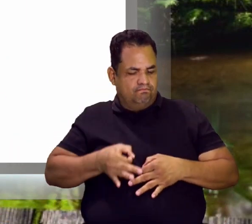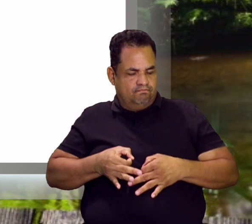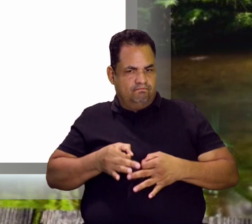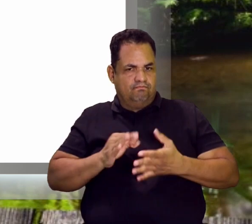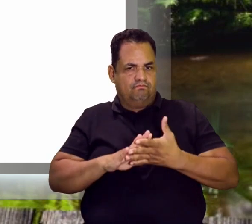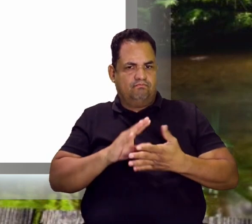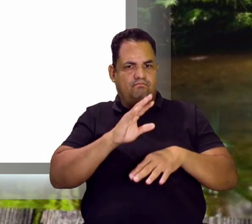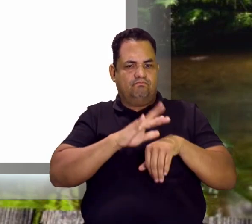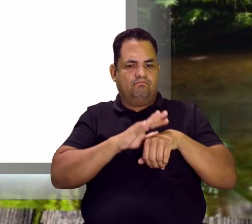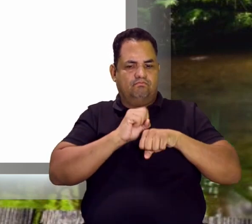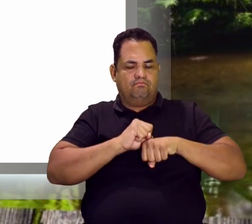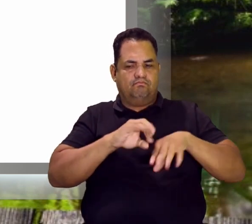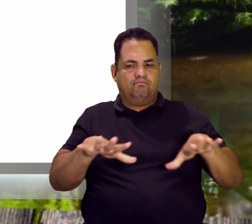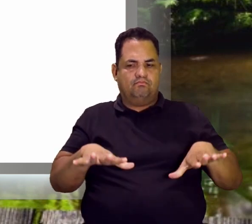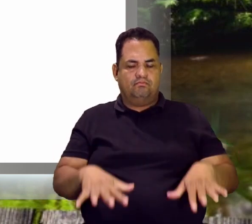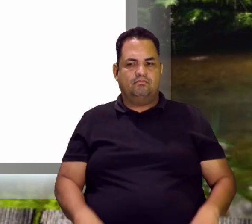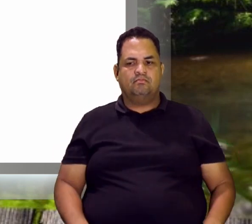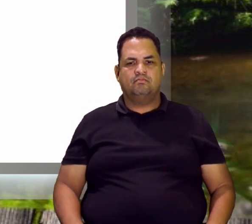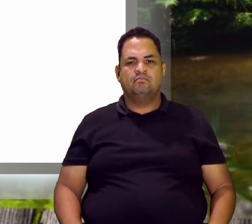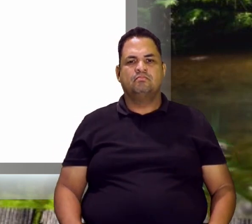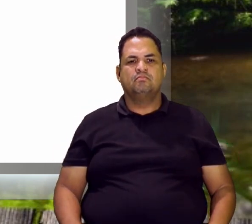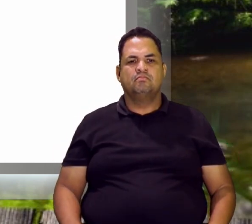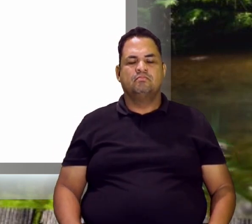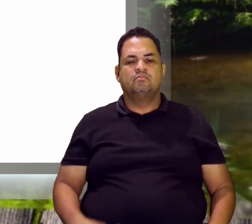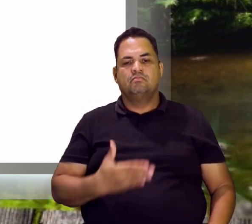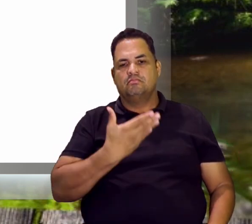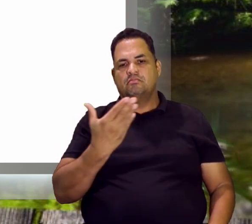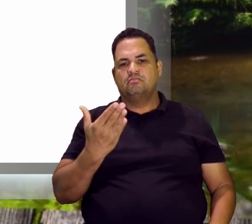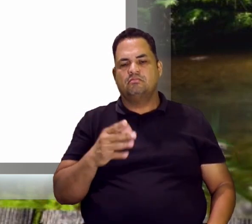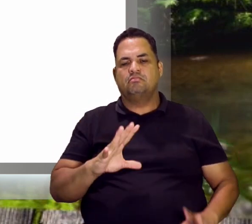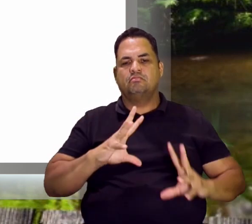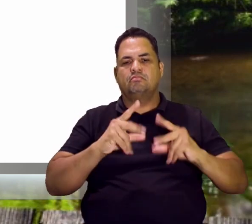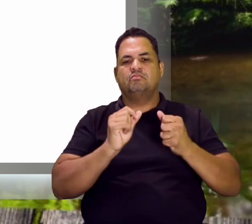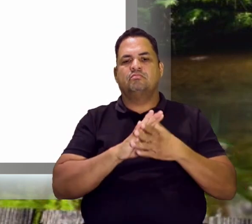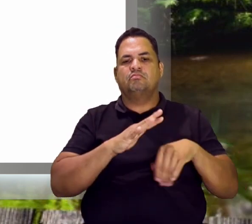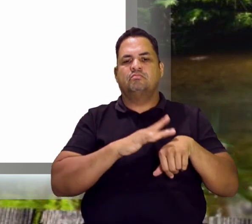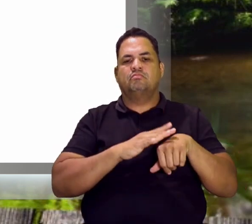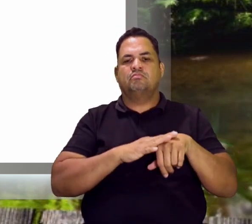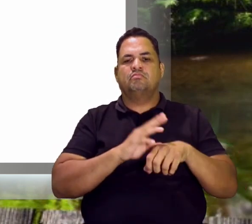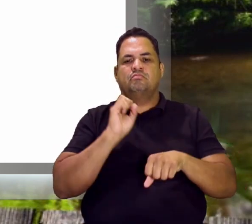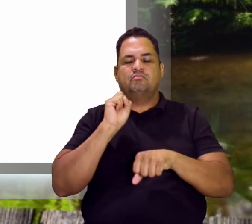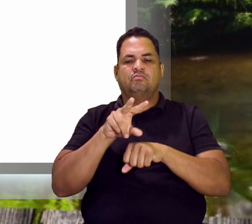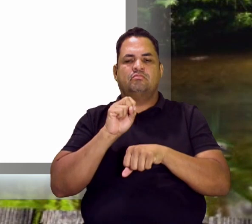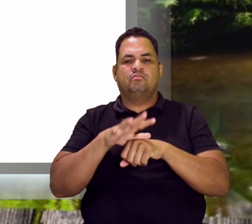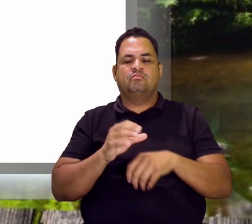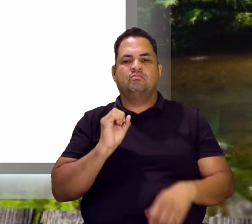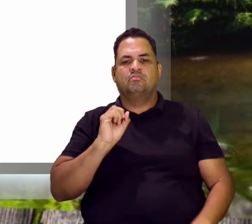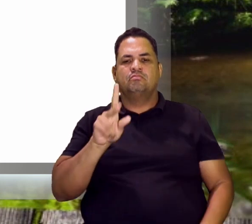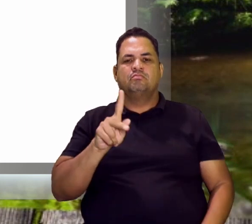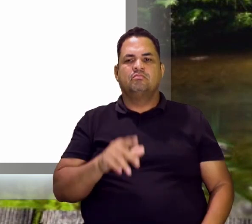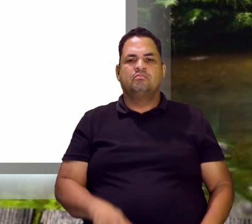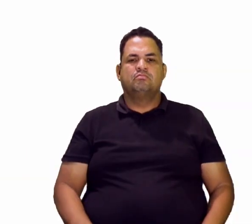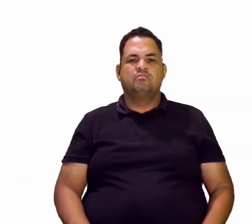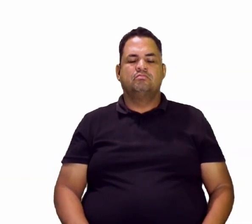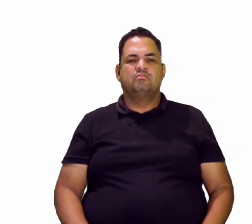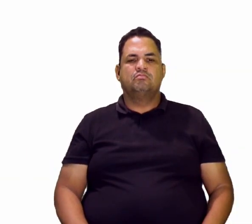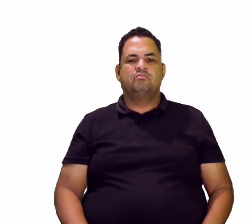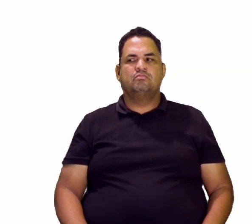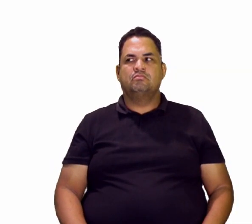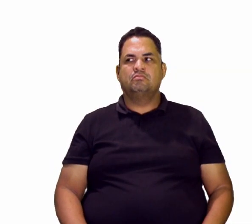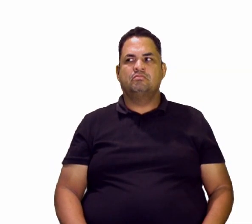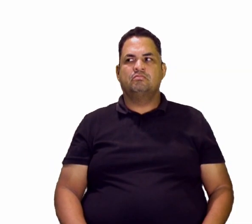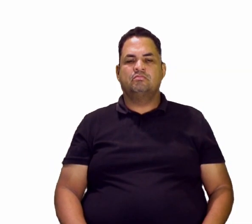essas doenças infecciosas, tá? Não só para o sarampo, mas como todas as doenças virais. Ok? Pode tirar.